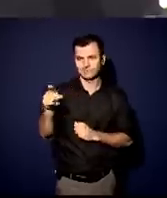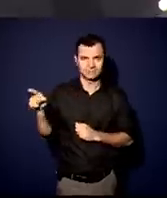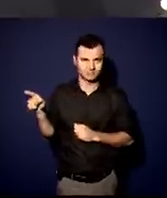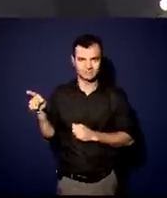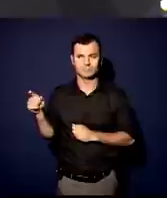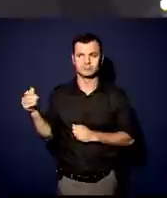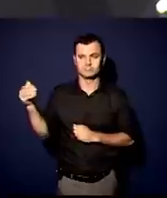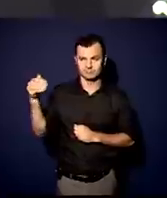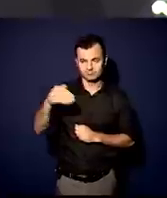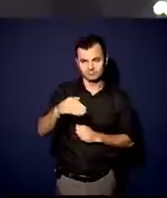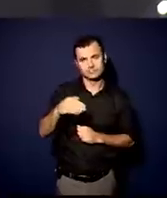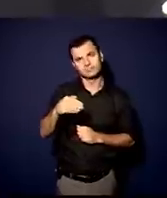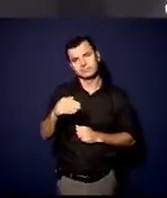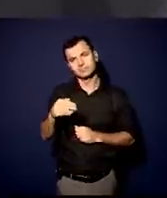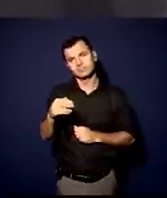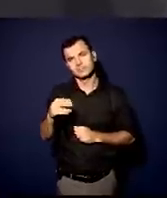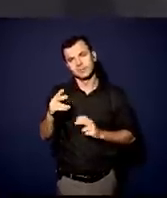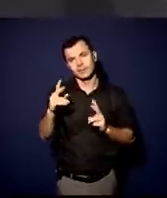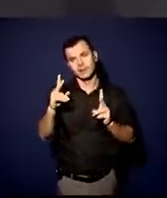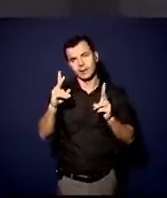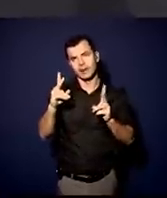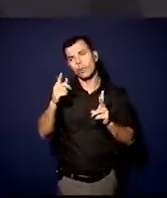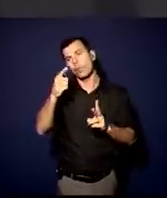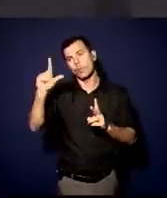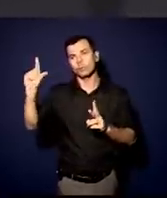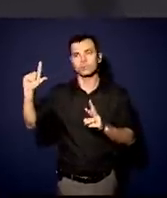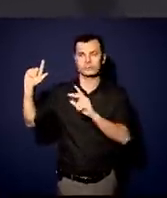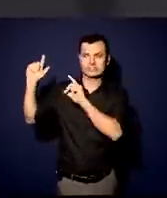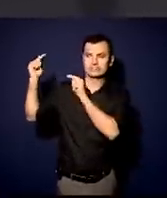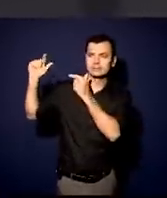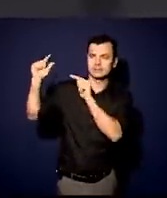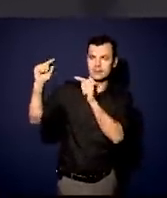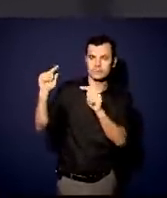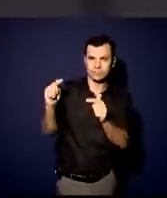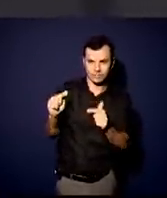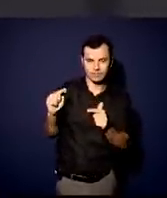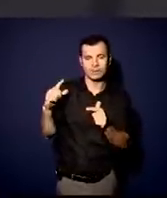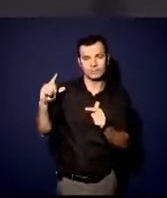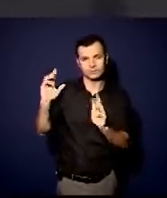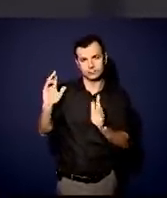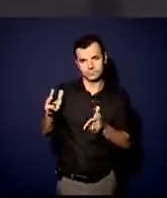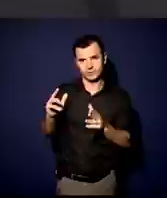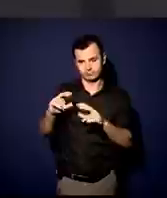quase tradicional aqui é outro painel tradicional né então